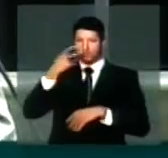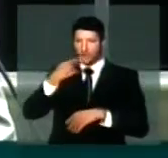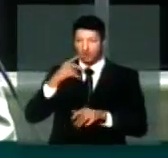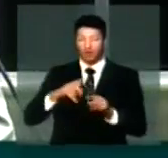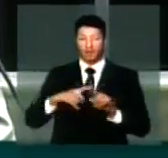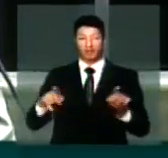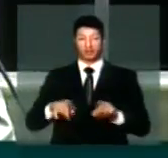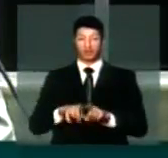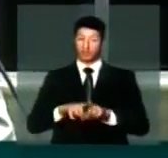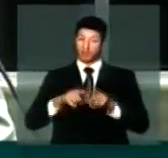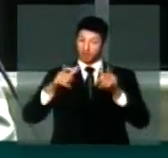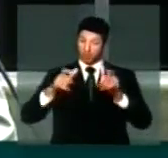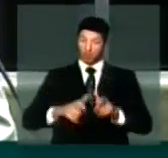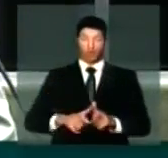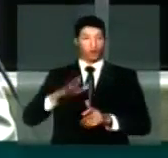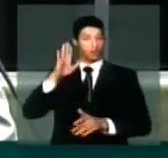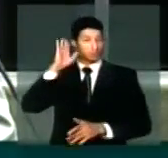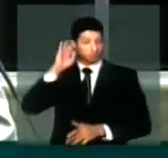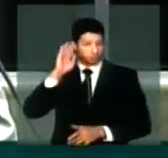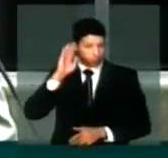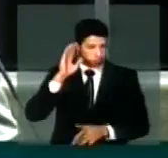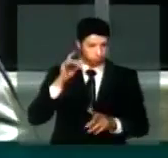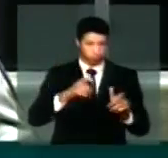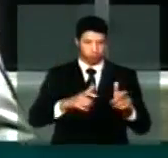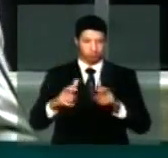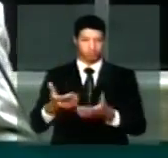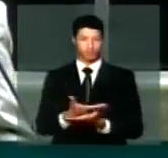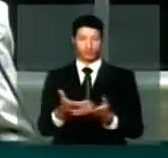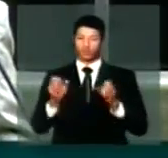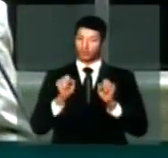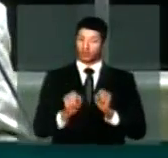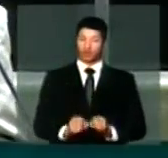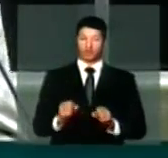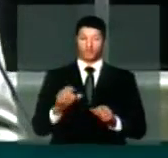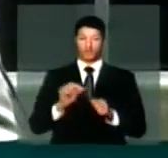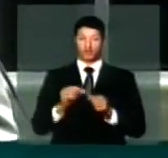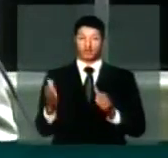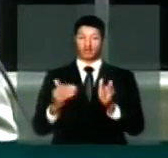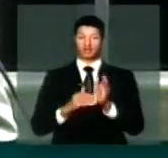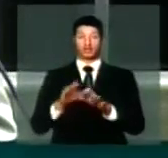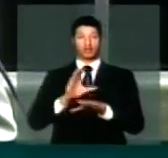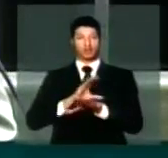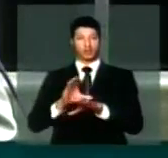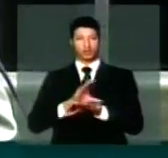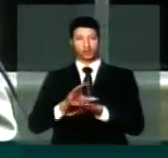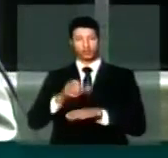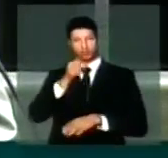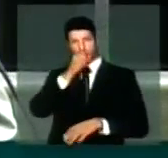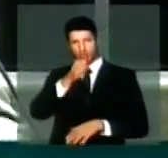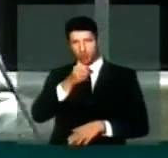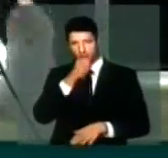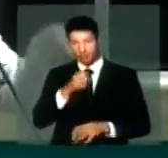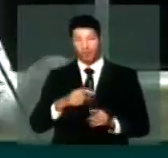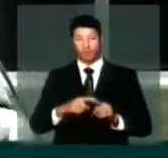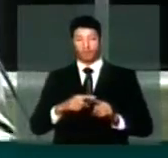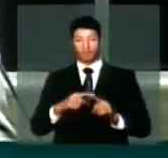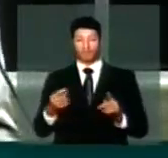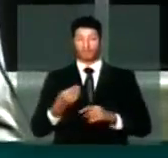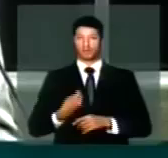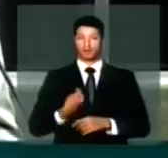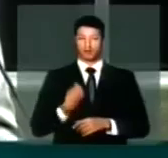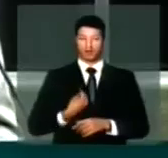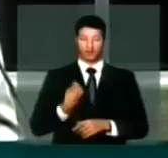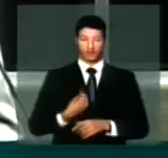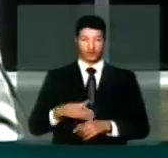também onde se ouve. Nós podemos fazer até cursos de oratória, mas a vida